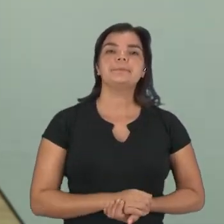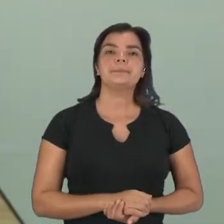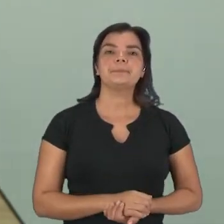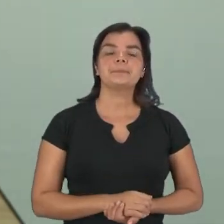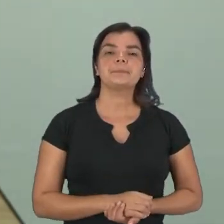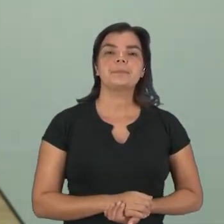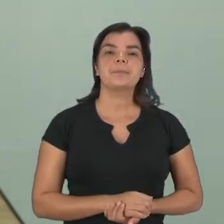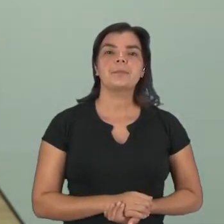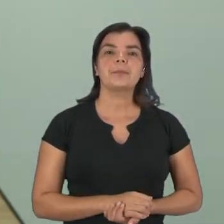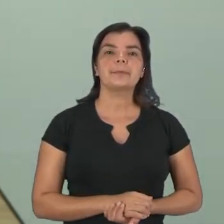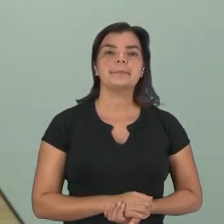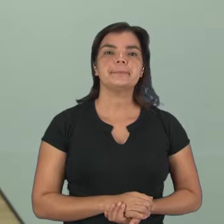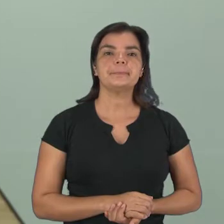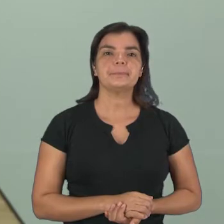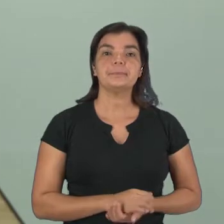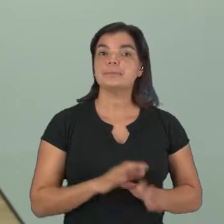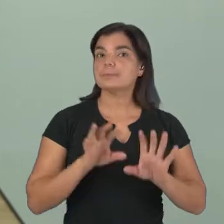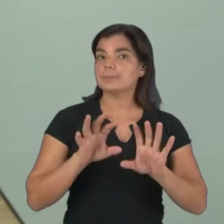E assim,